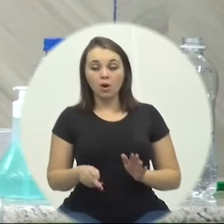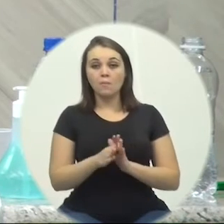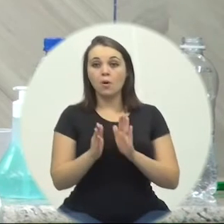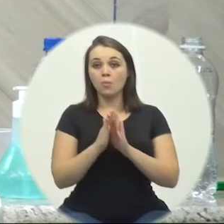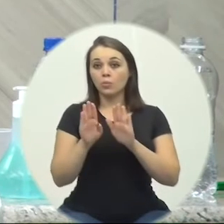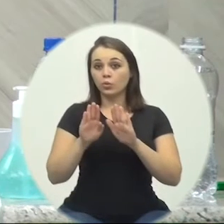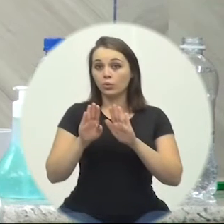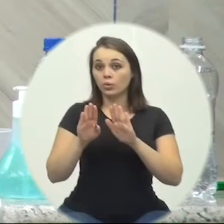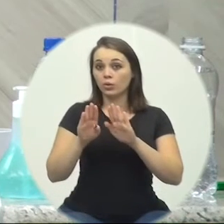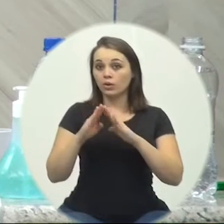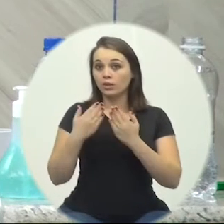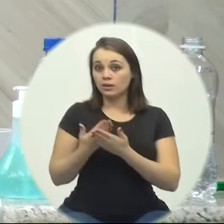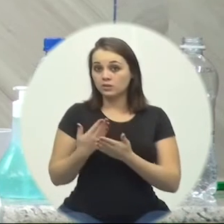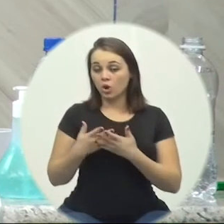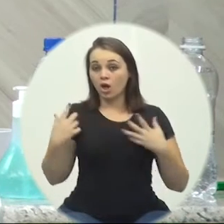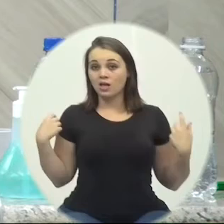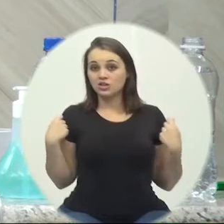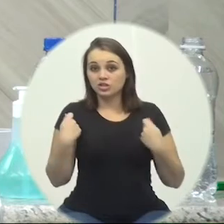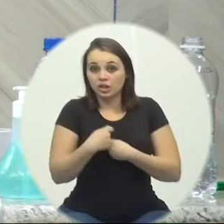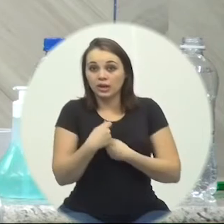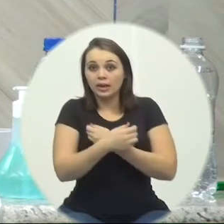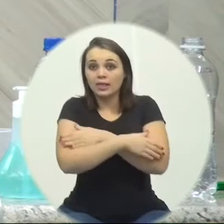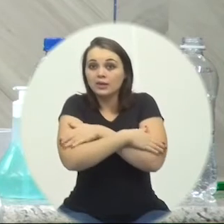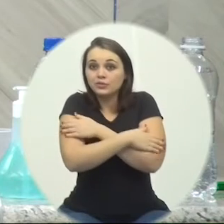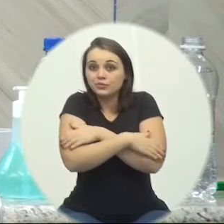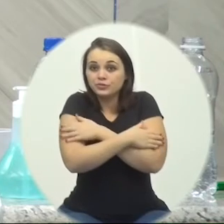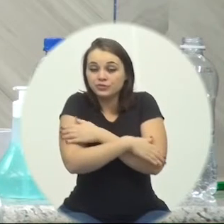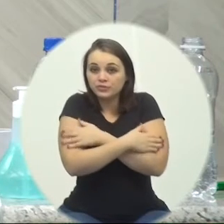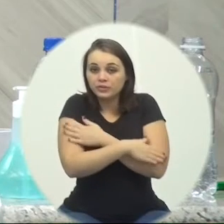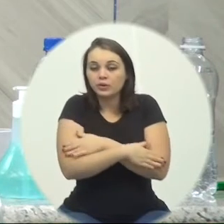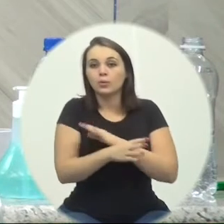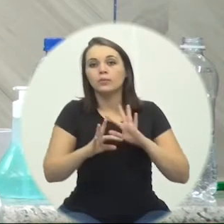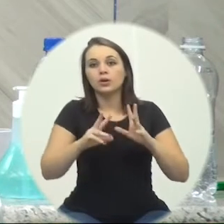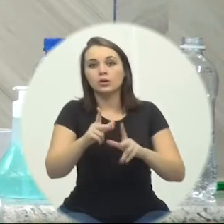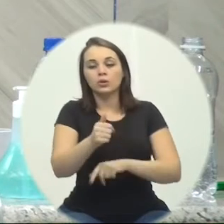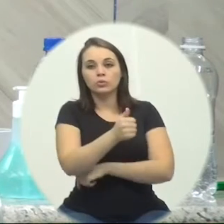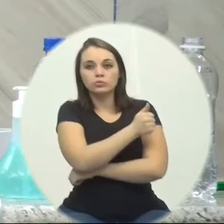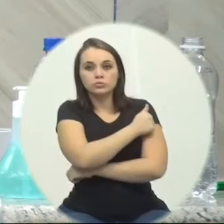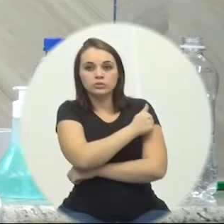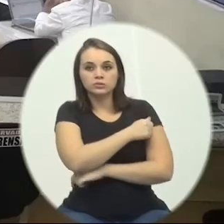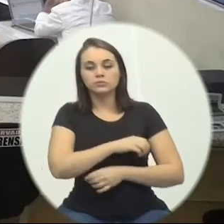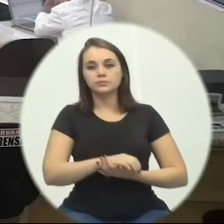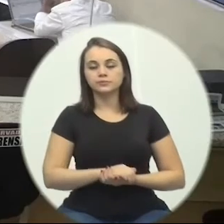de ensino jaquetas, agasalhos para os estudantes.